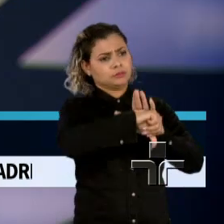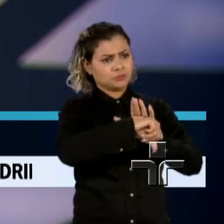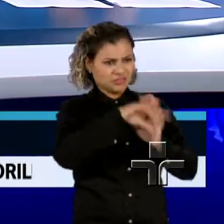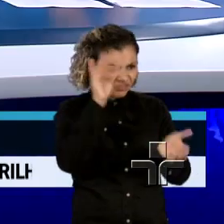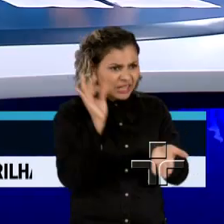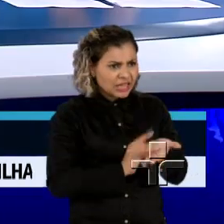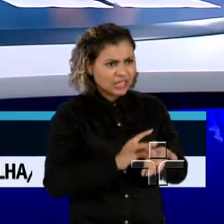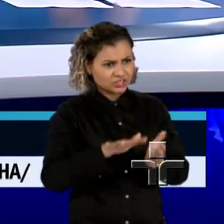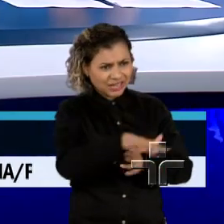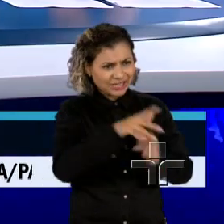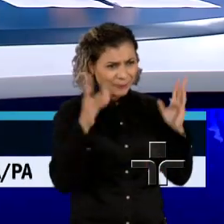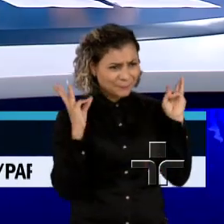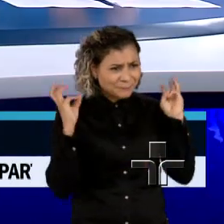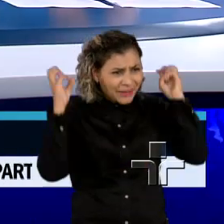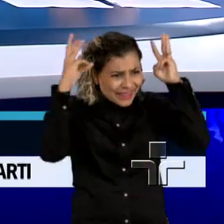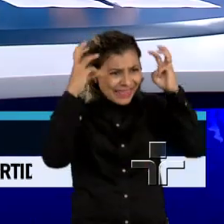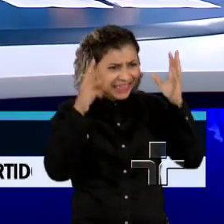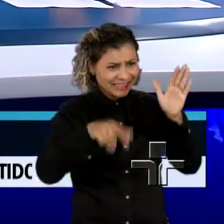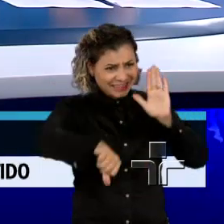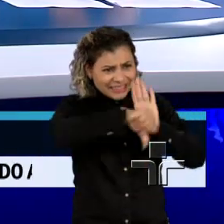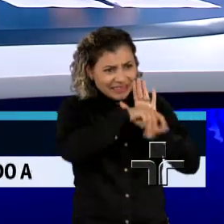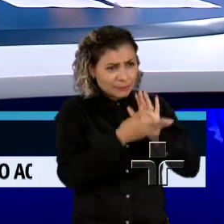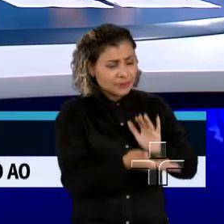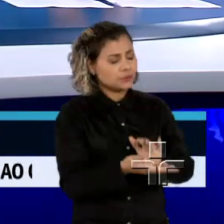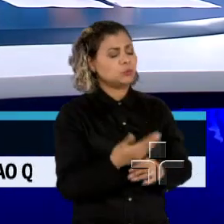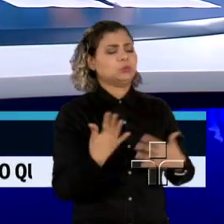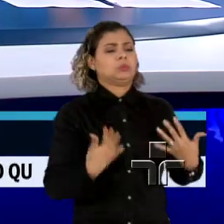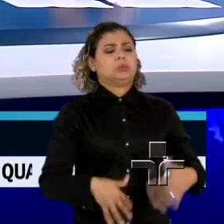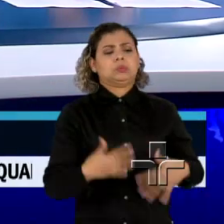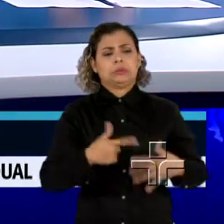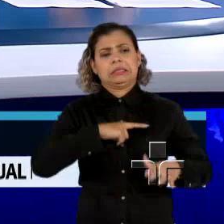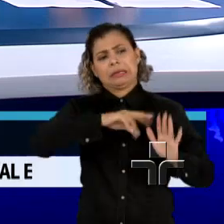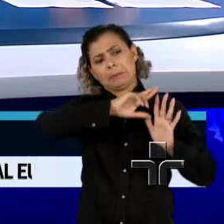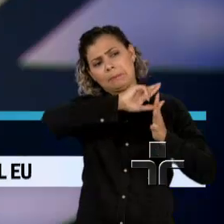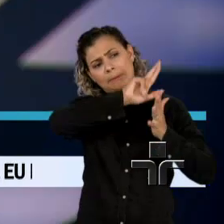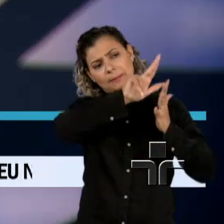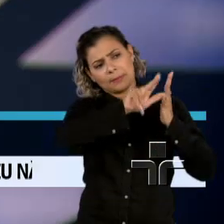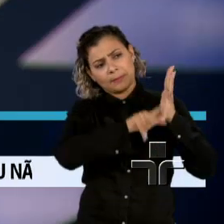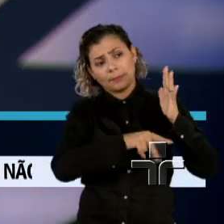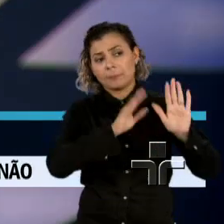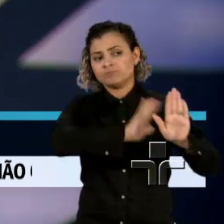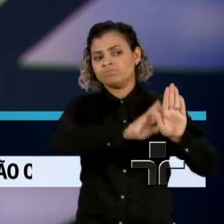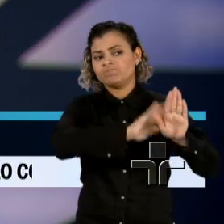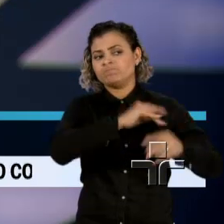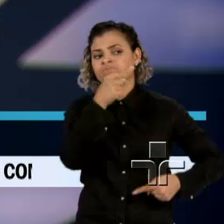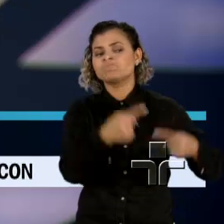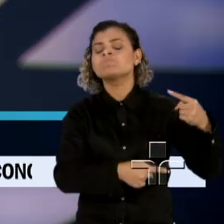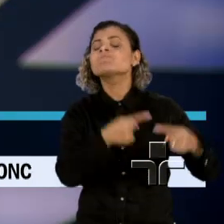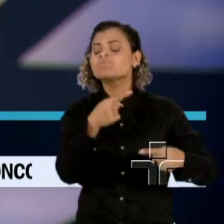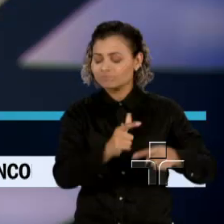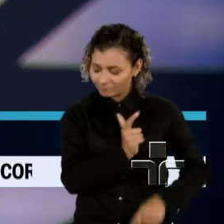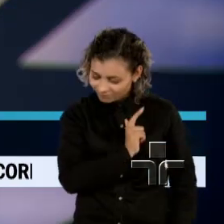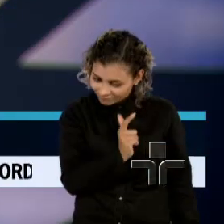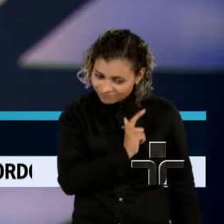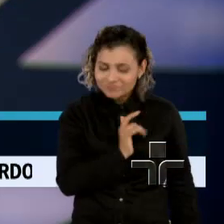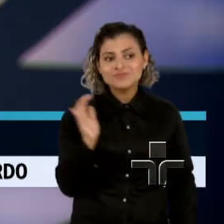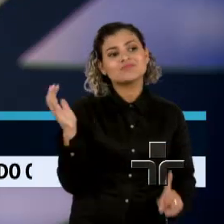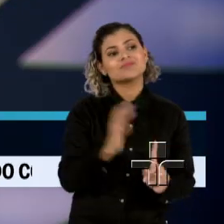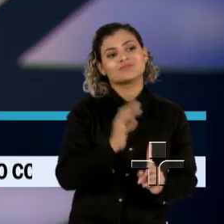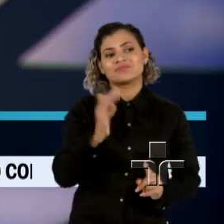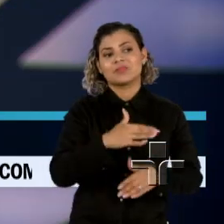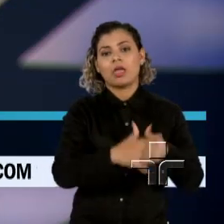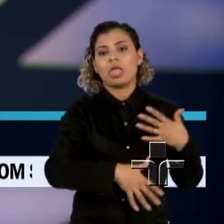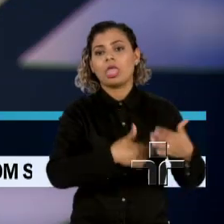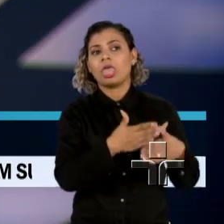particularmente no caso da Marielle, aí tem vários outros componentes ali políticos que certamente devem estar influenciando no andamento